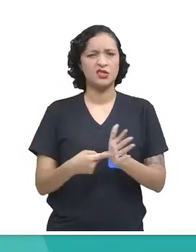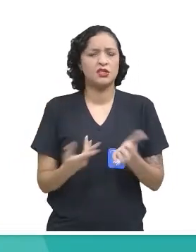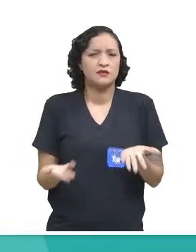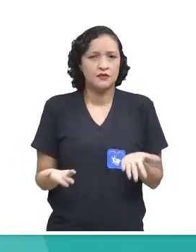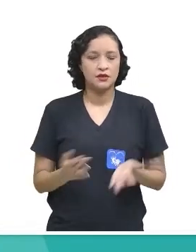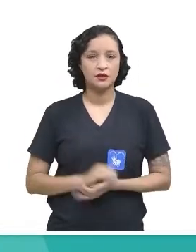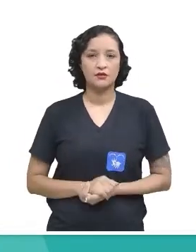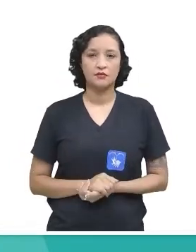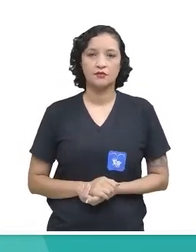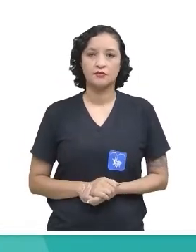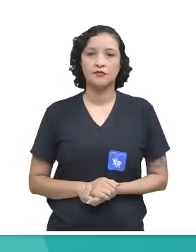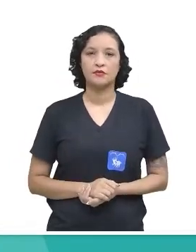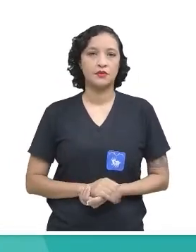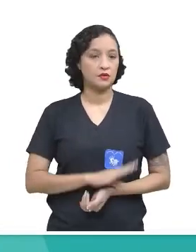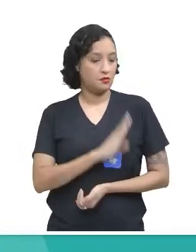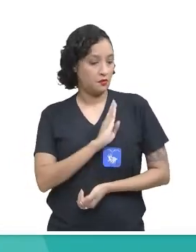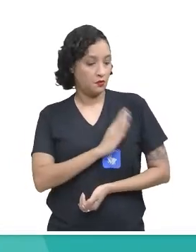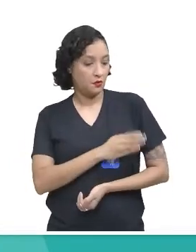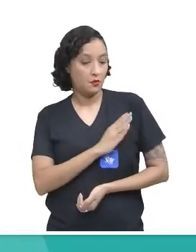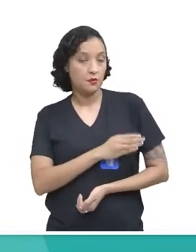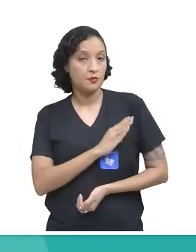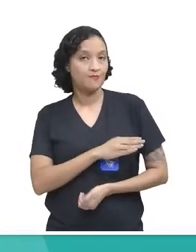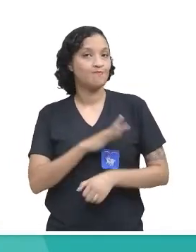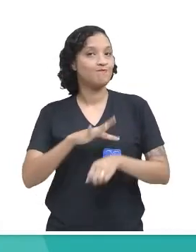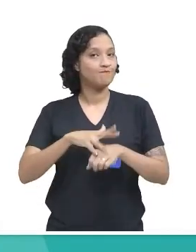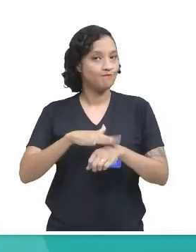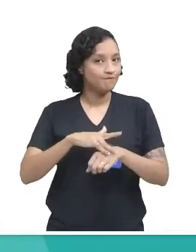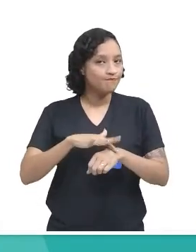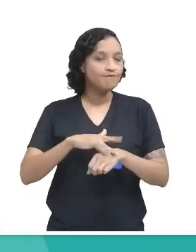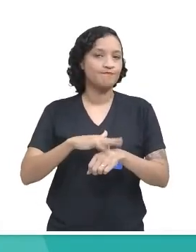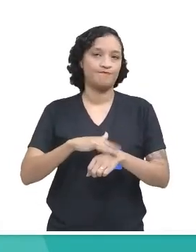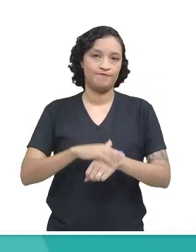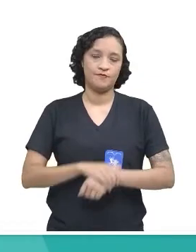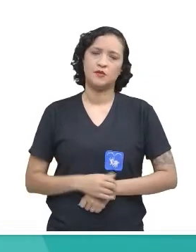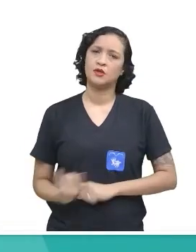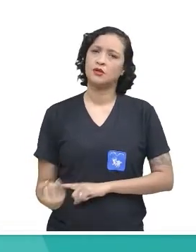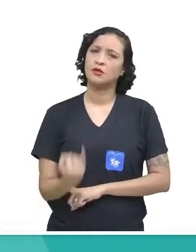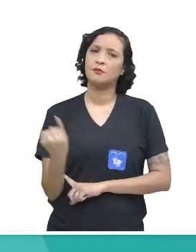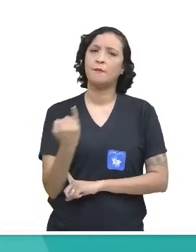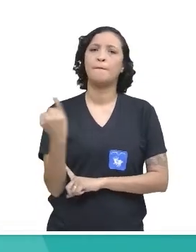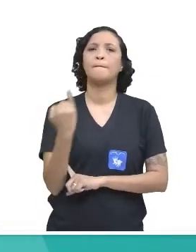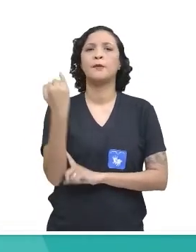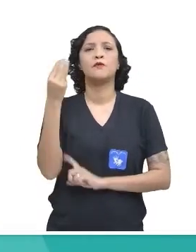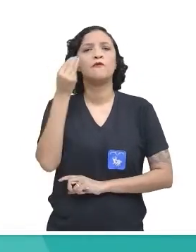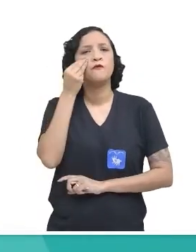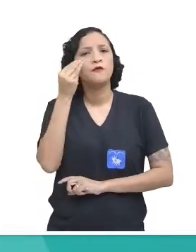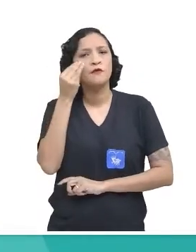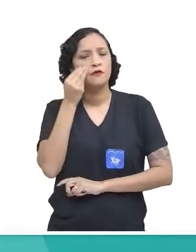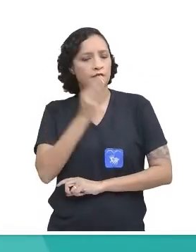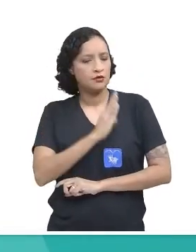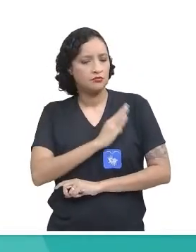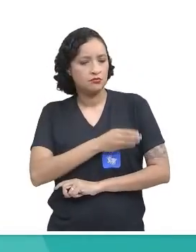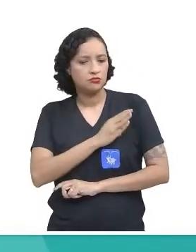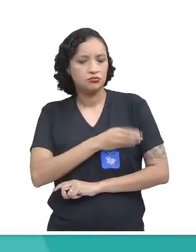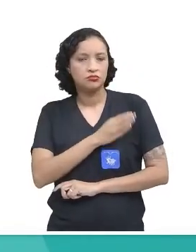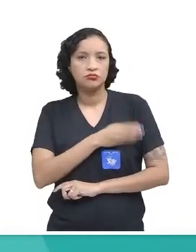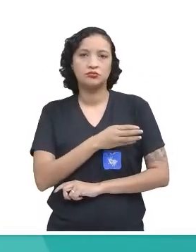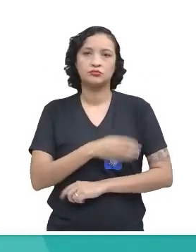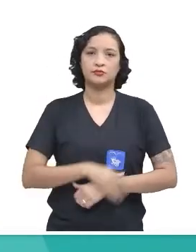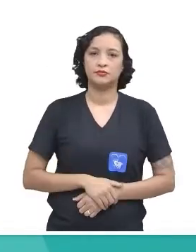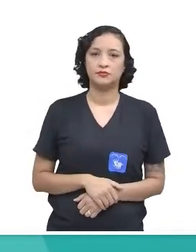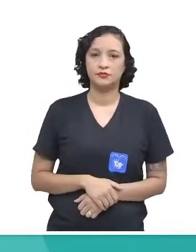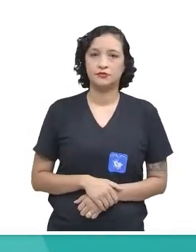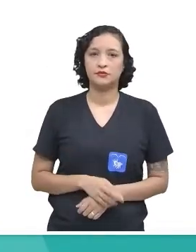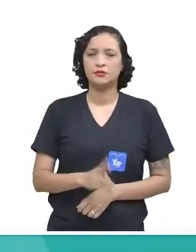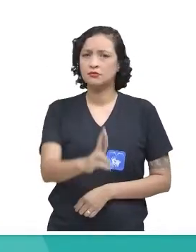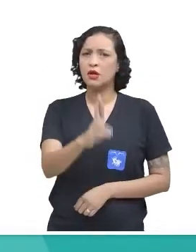Representa o desenvolvimento de uma doença cardíaca. Por isso é importante verificar a frequência cardíaca. Mas, professora, me